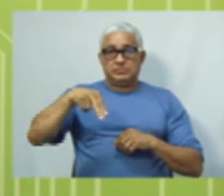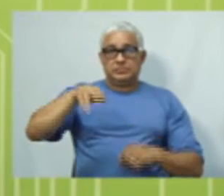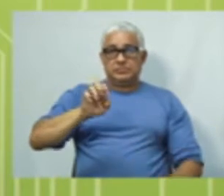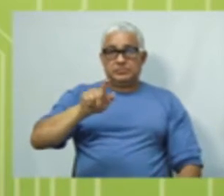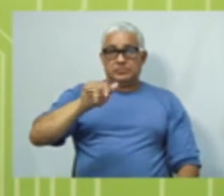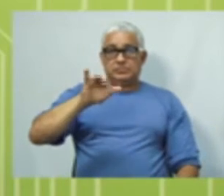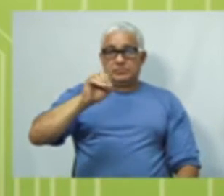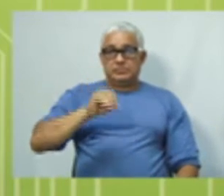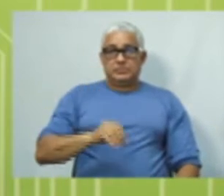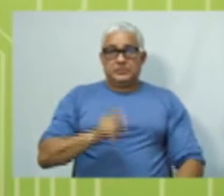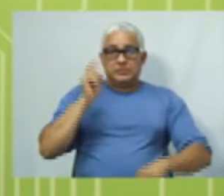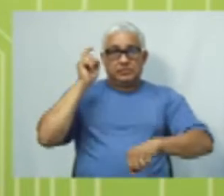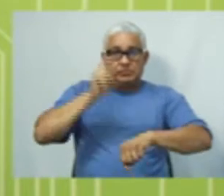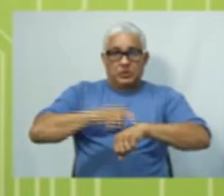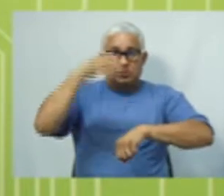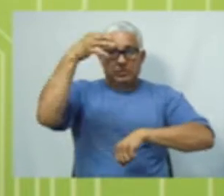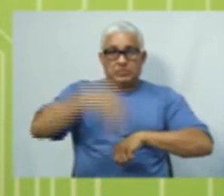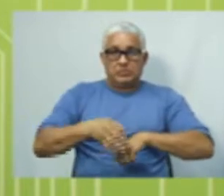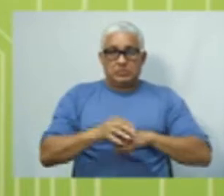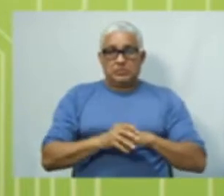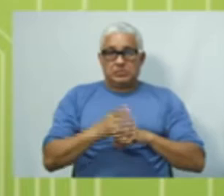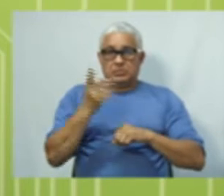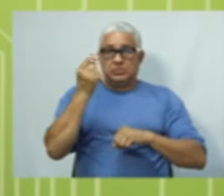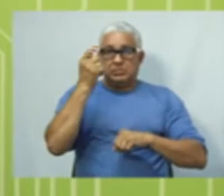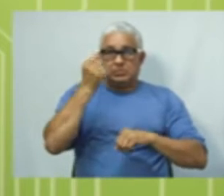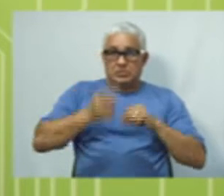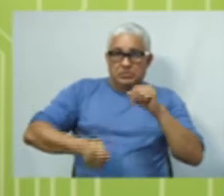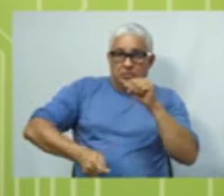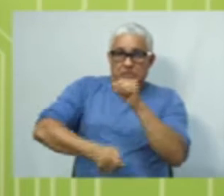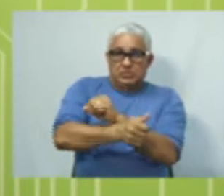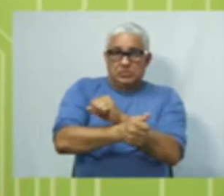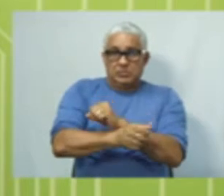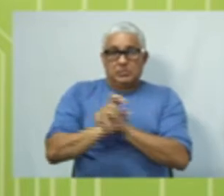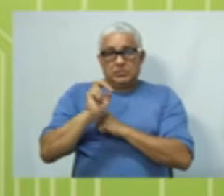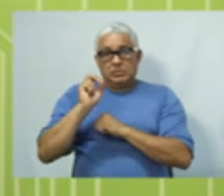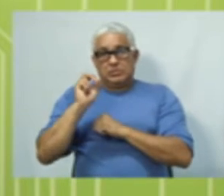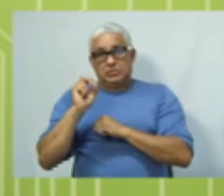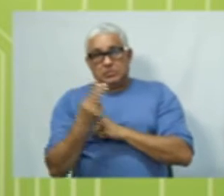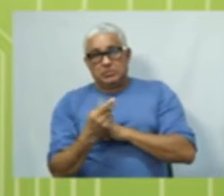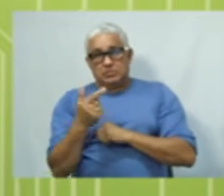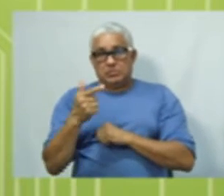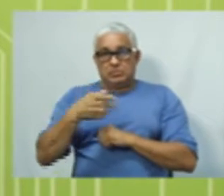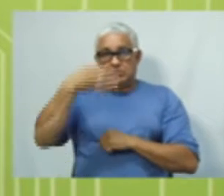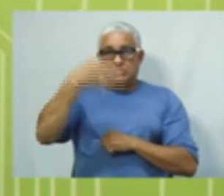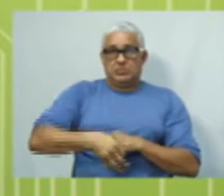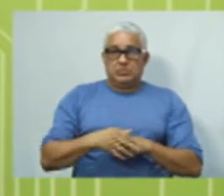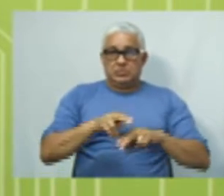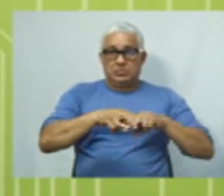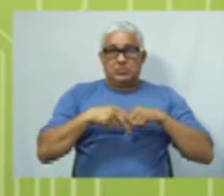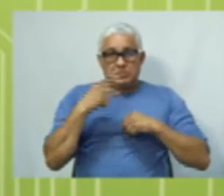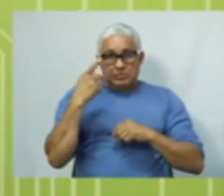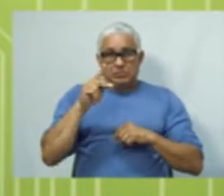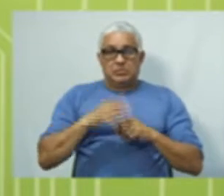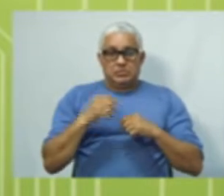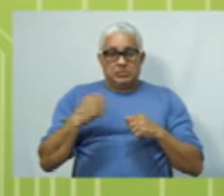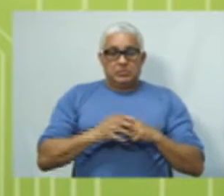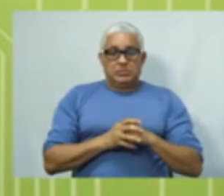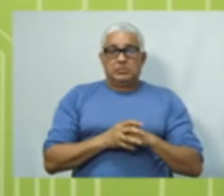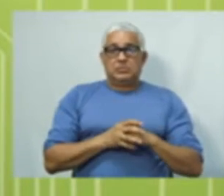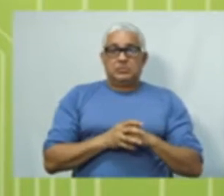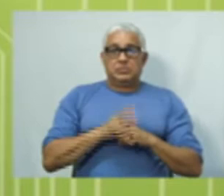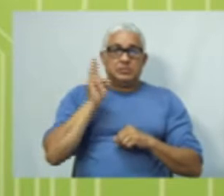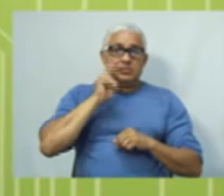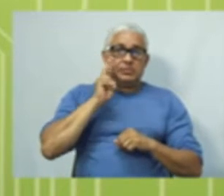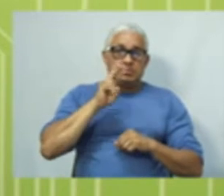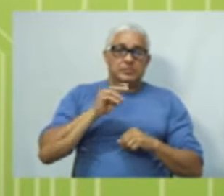é o momento certo de investir ou um cenário de incerteza. É por meio dele que eu consigo estabelecer, lembra lá da